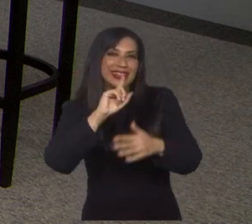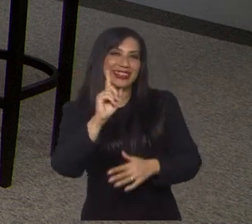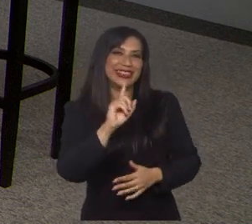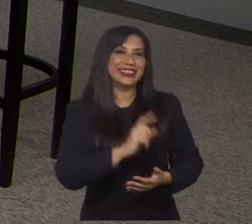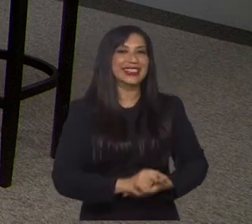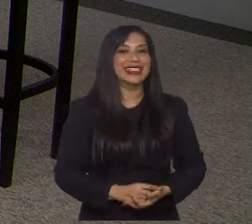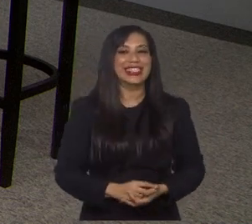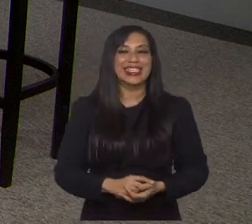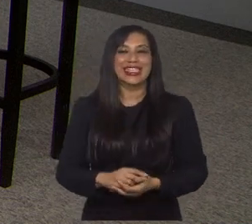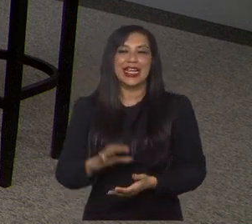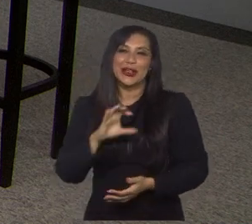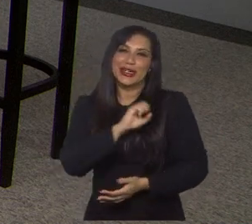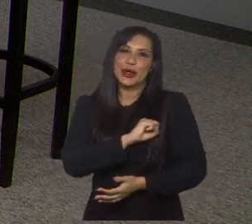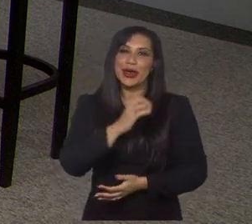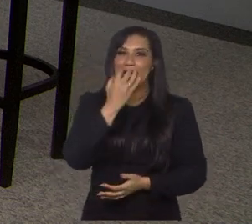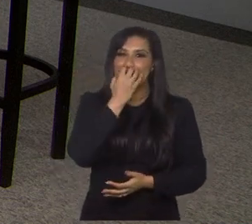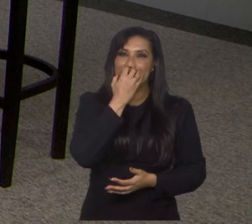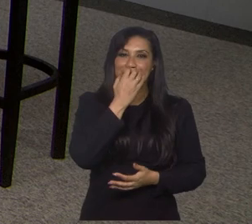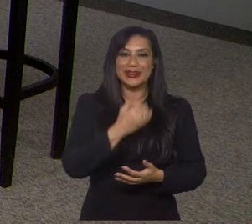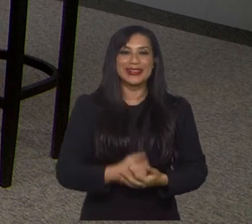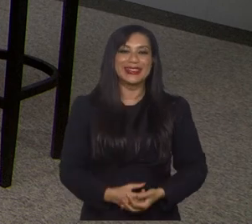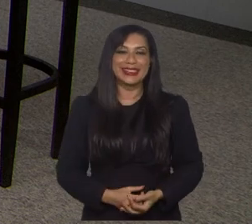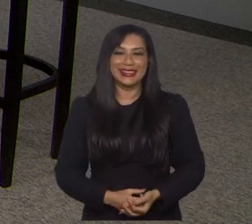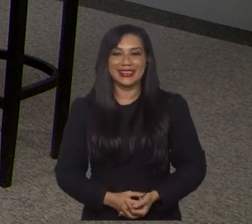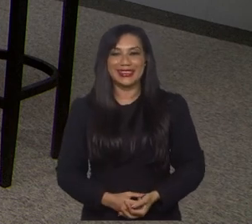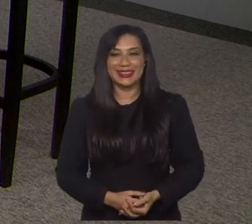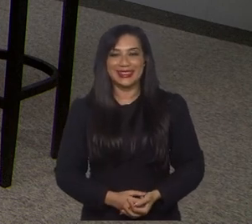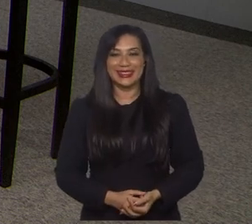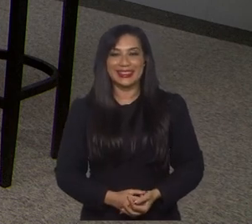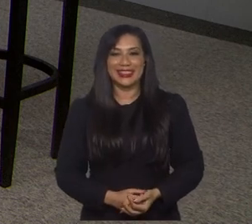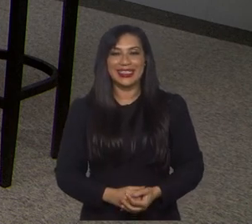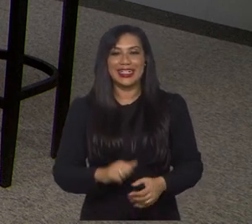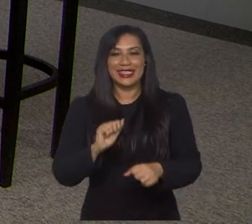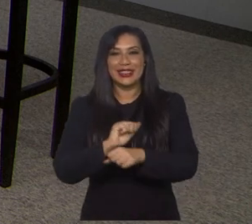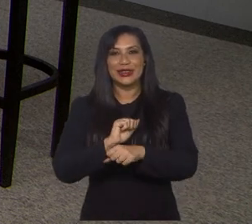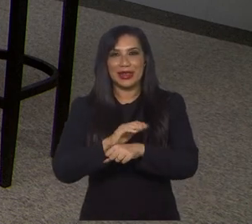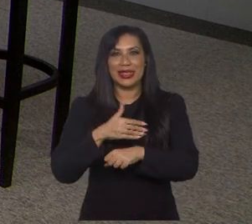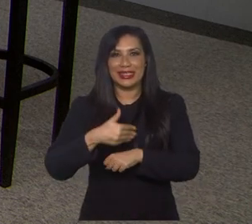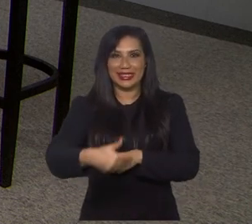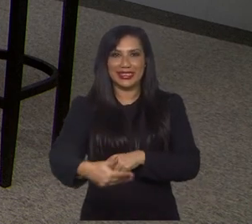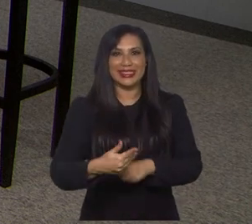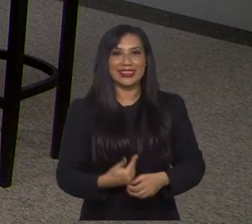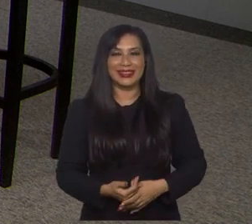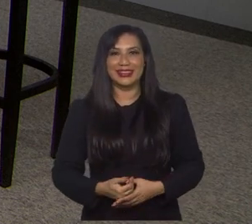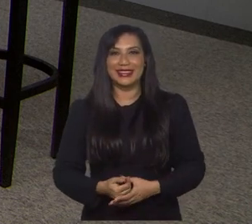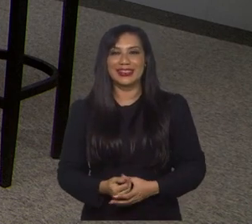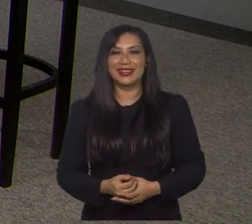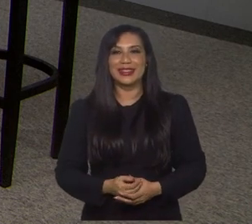gente. A gente ama doguinhos. Vou dar um corte aqui, daqui a pouco eu vou com ele, mas...